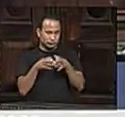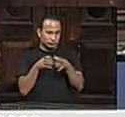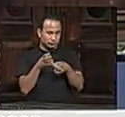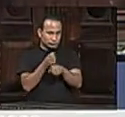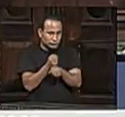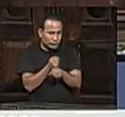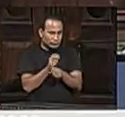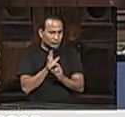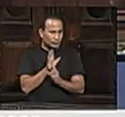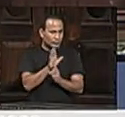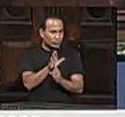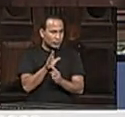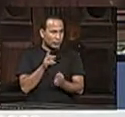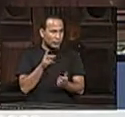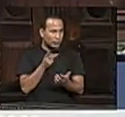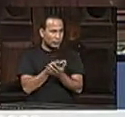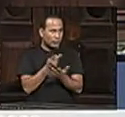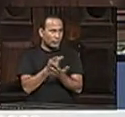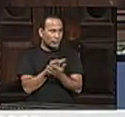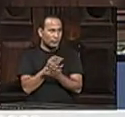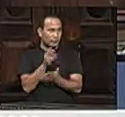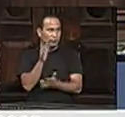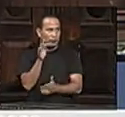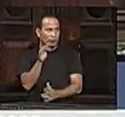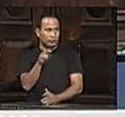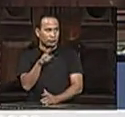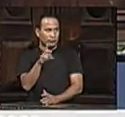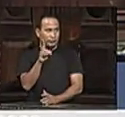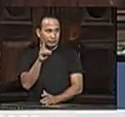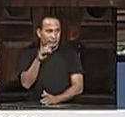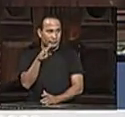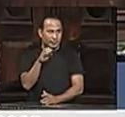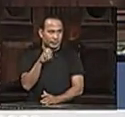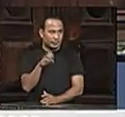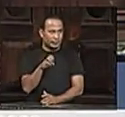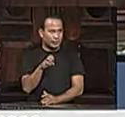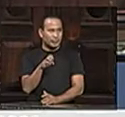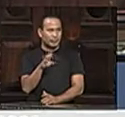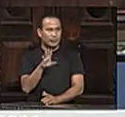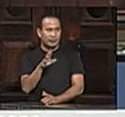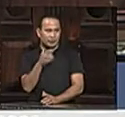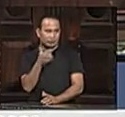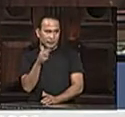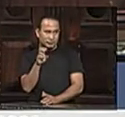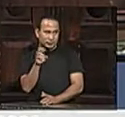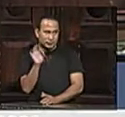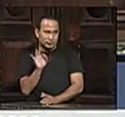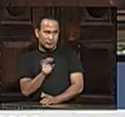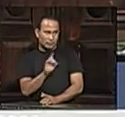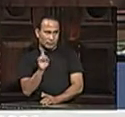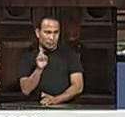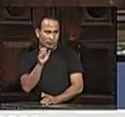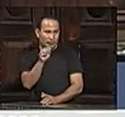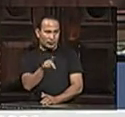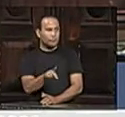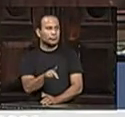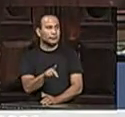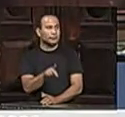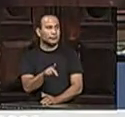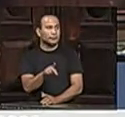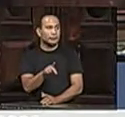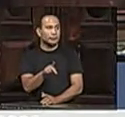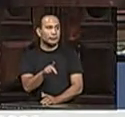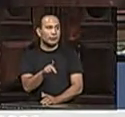do governo nas contas do Fundeb, mas nos 25% não, ele aprova. Tanto